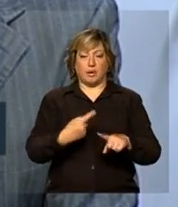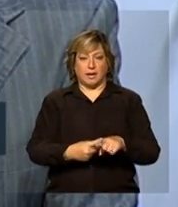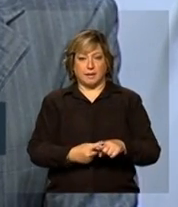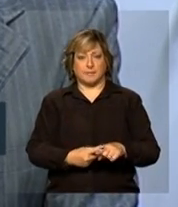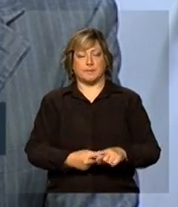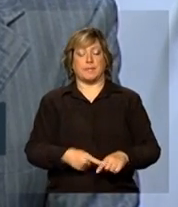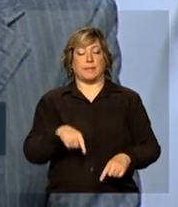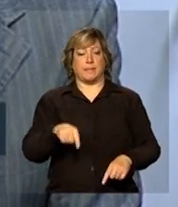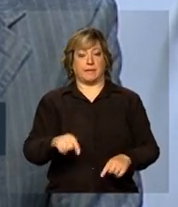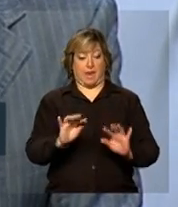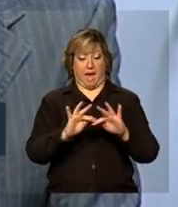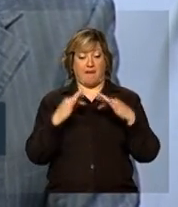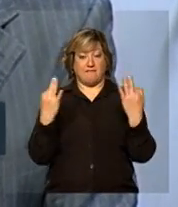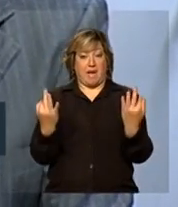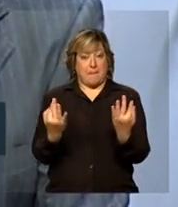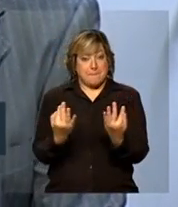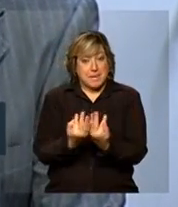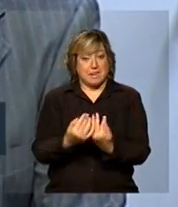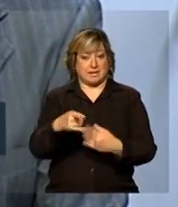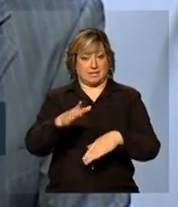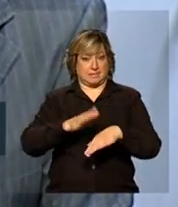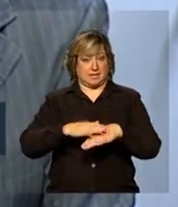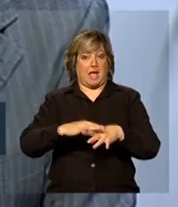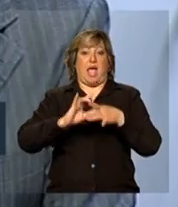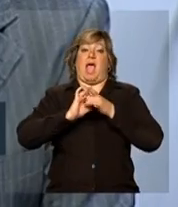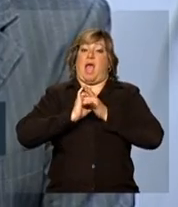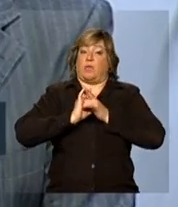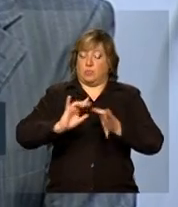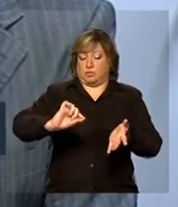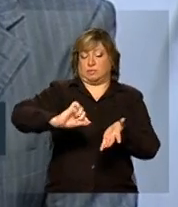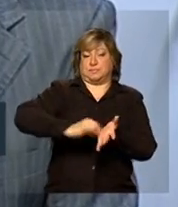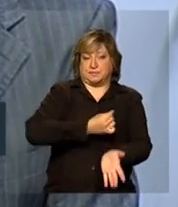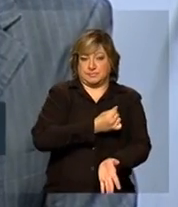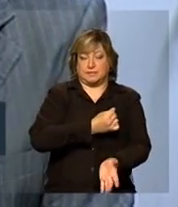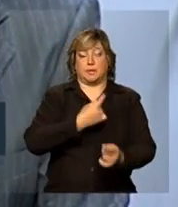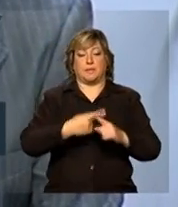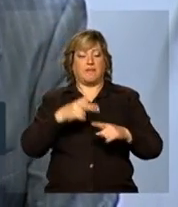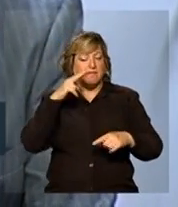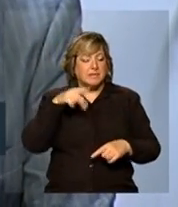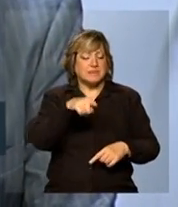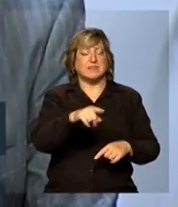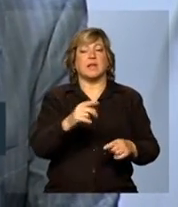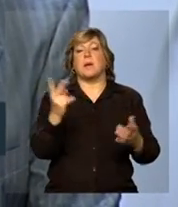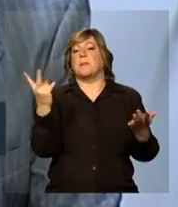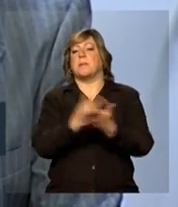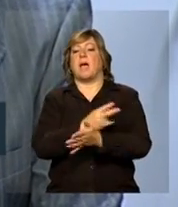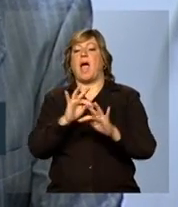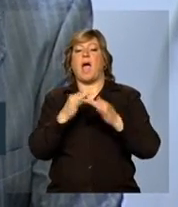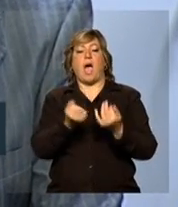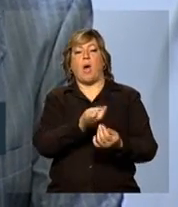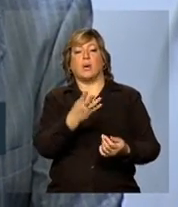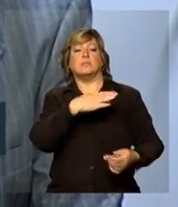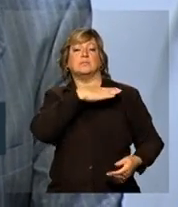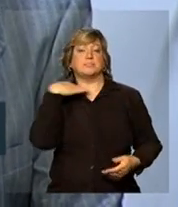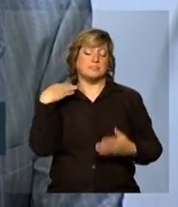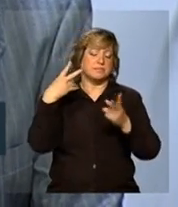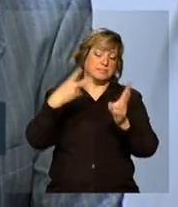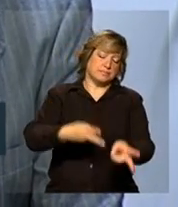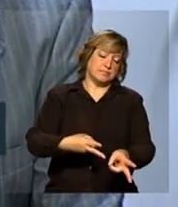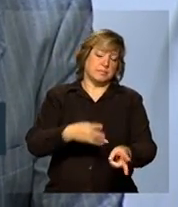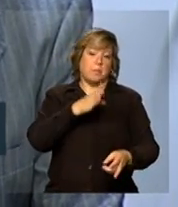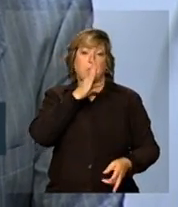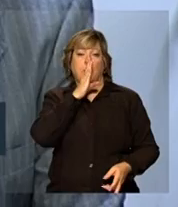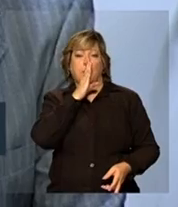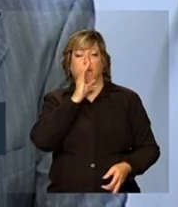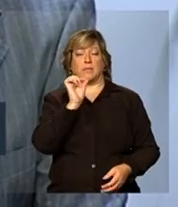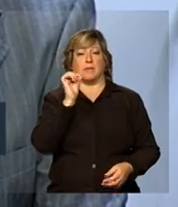no momento que a família autoriza a doação de órgãos, depois de diagnosticada a morte encefálica,